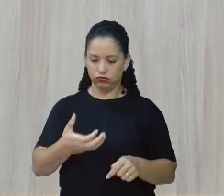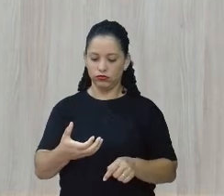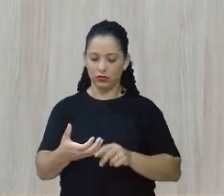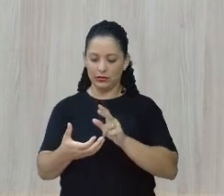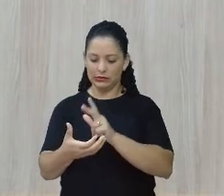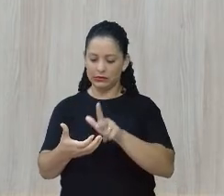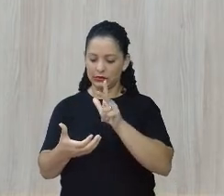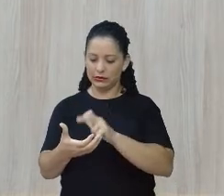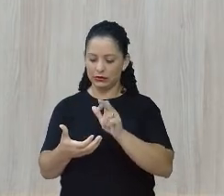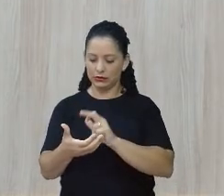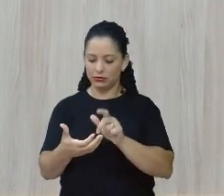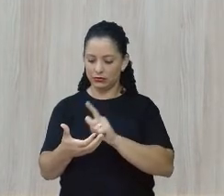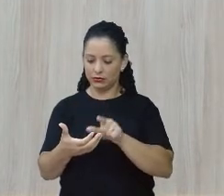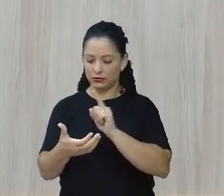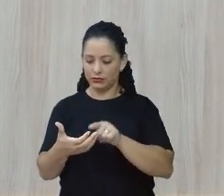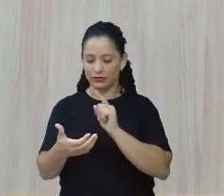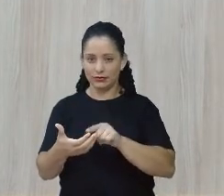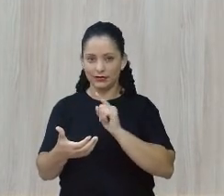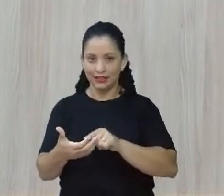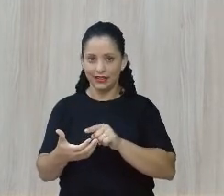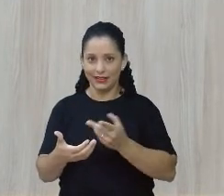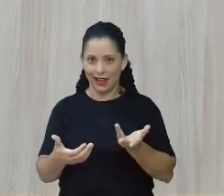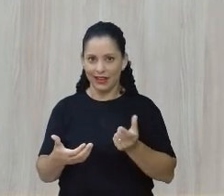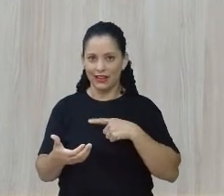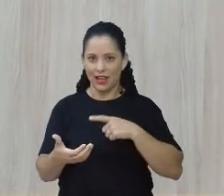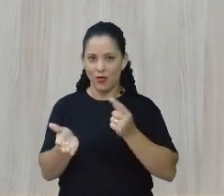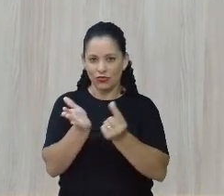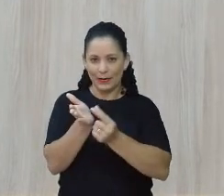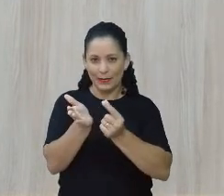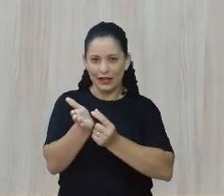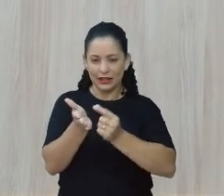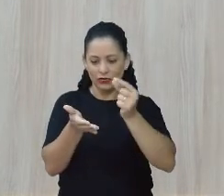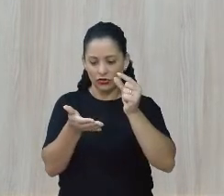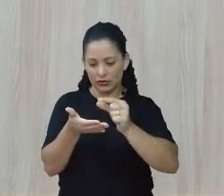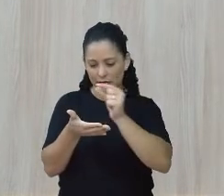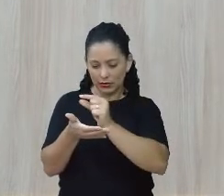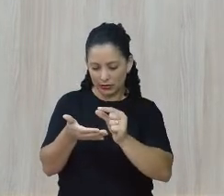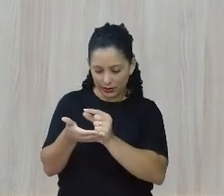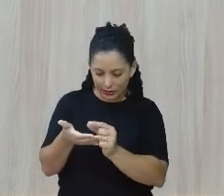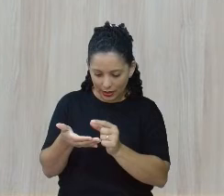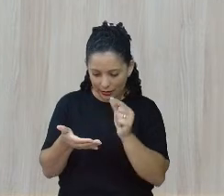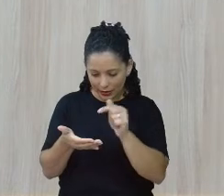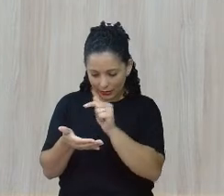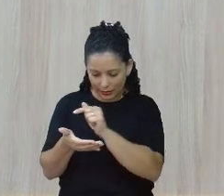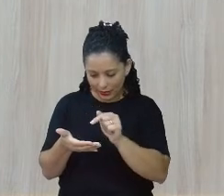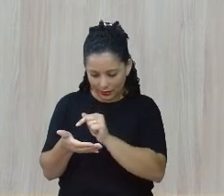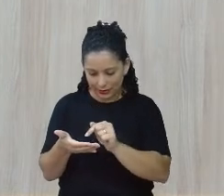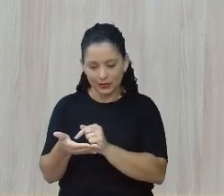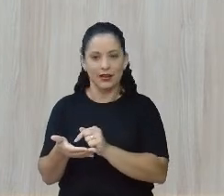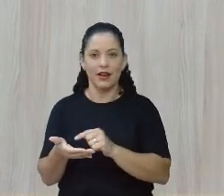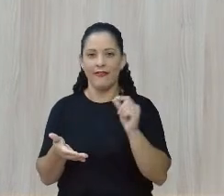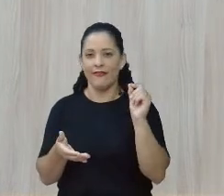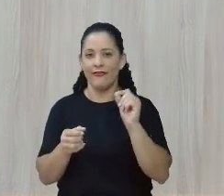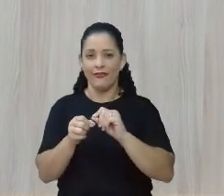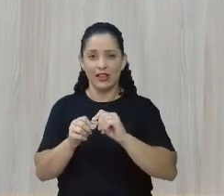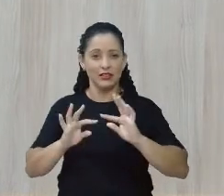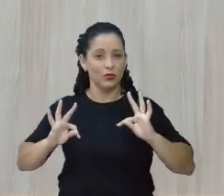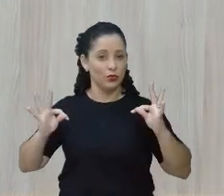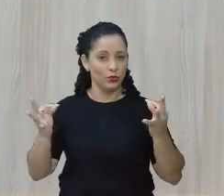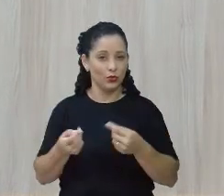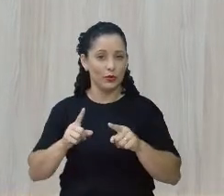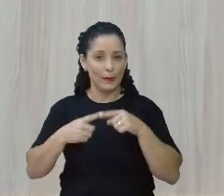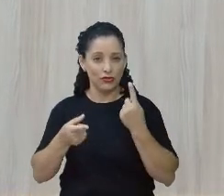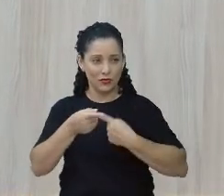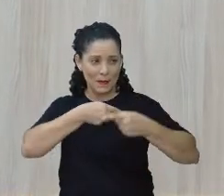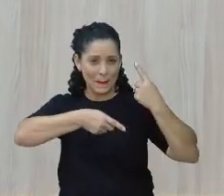interativo e intuitivo também, né? A gente tem os apps que fazem tudo pra gente, que dizem como a gente deve proceder dentro do app. Então, o